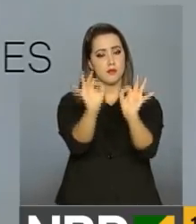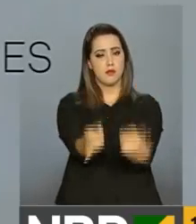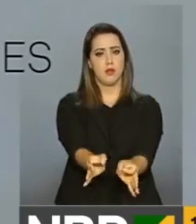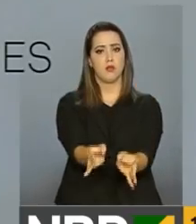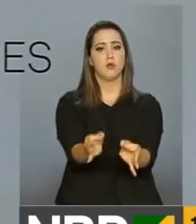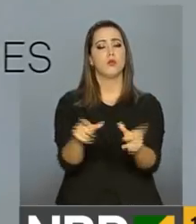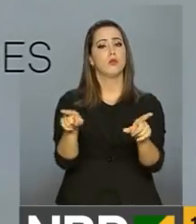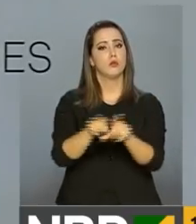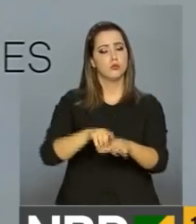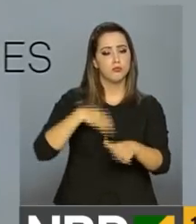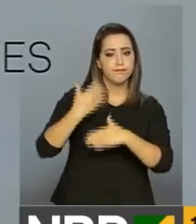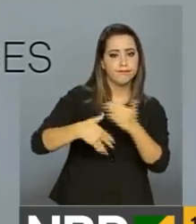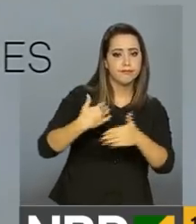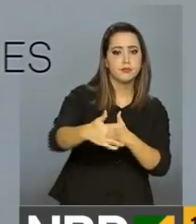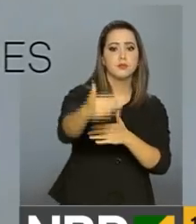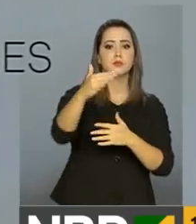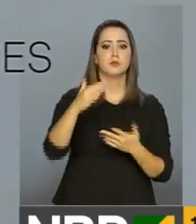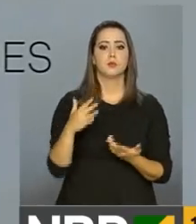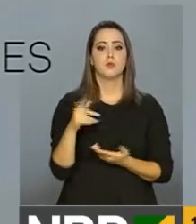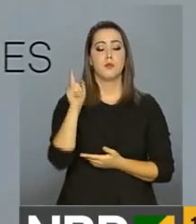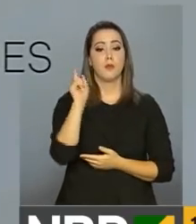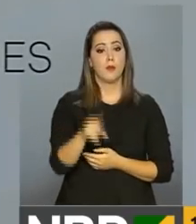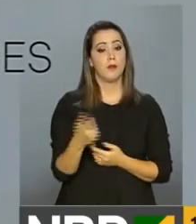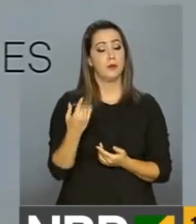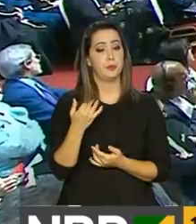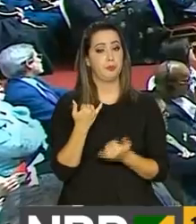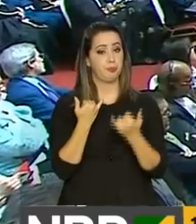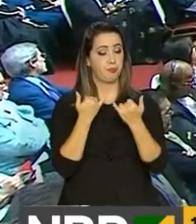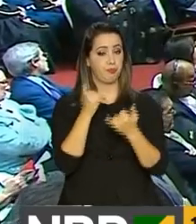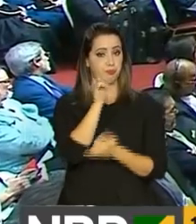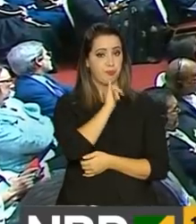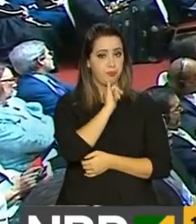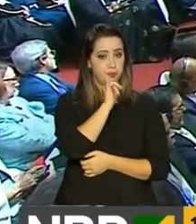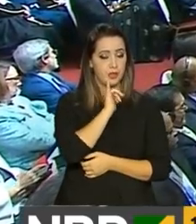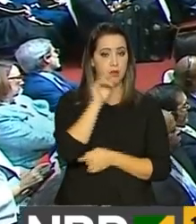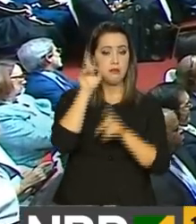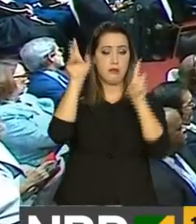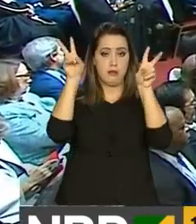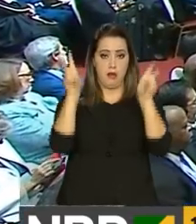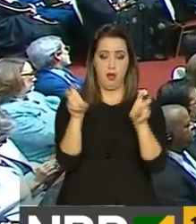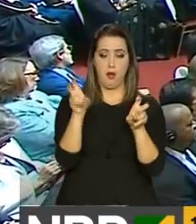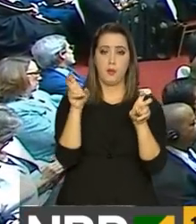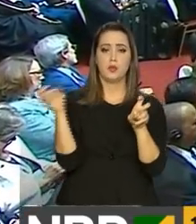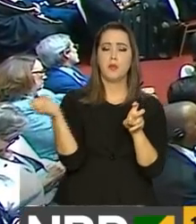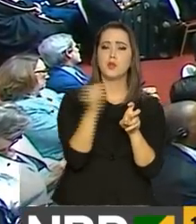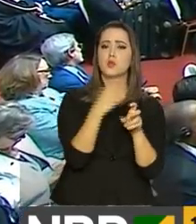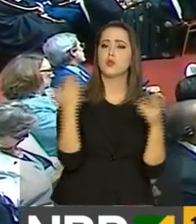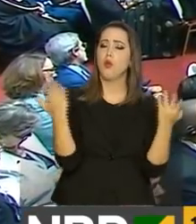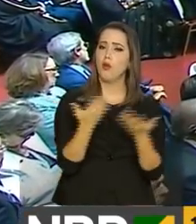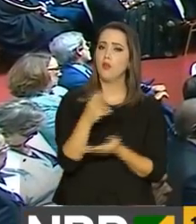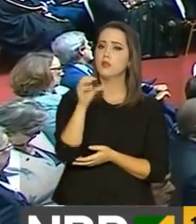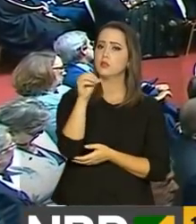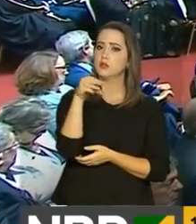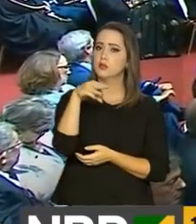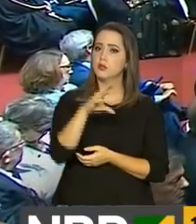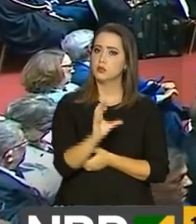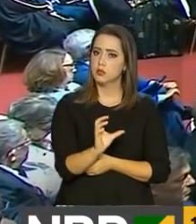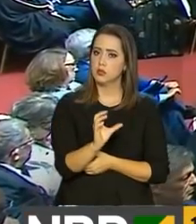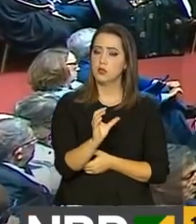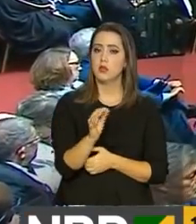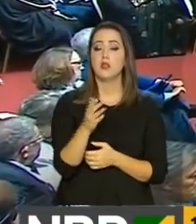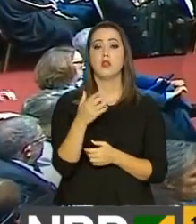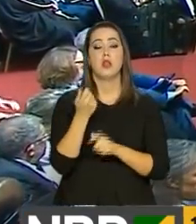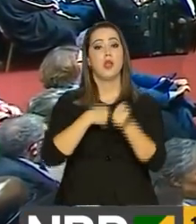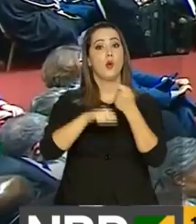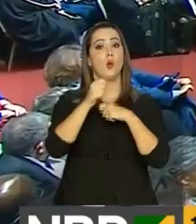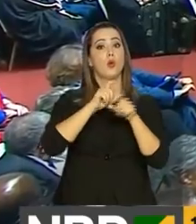equilibrada e abrangente. É o caso de temas novos na Organização Mundial do Comércio, como